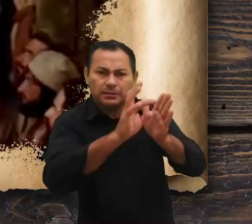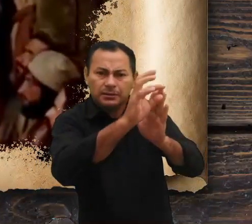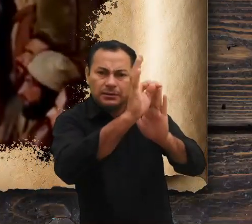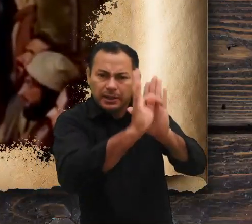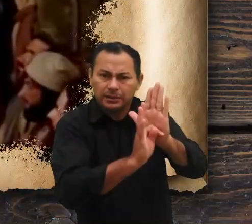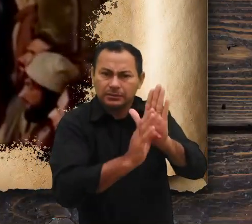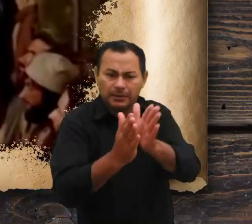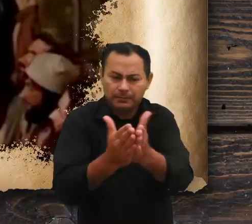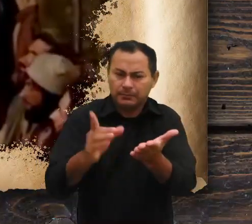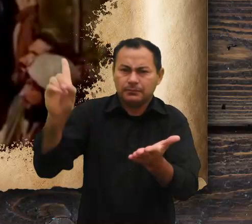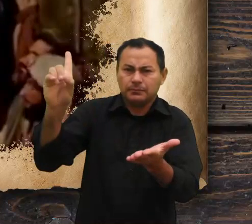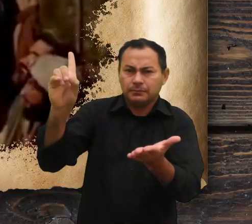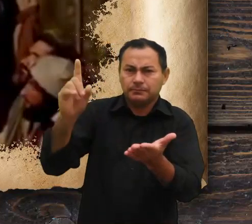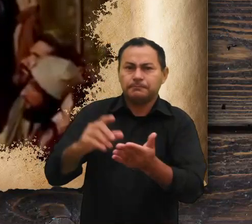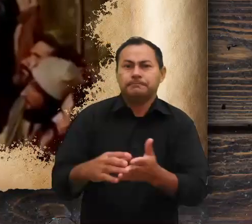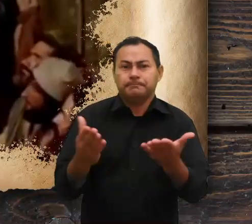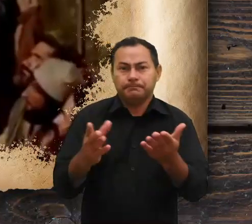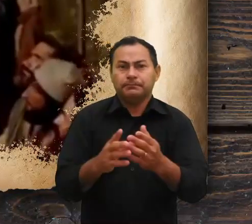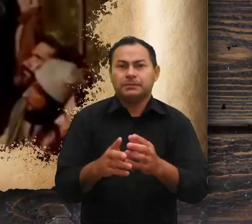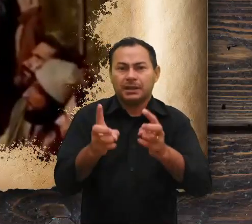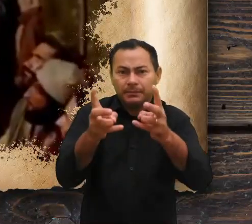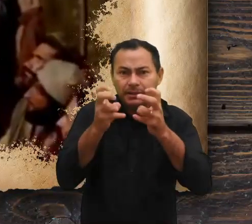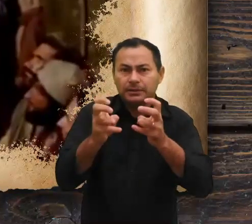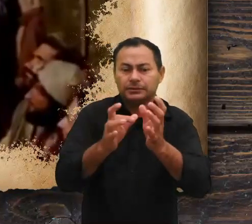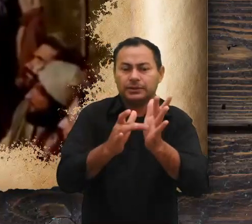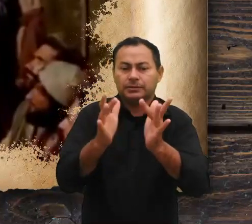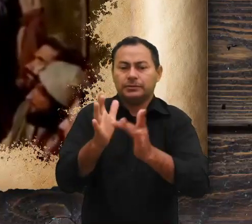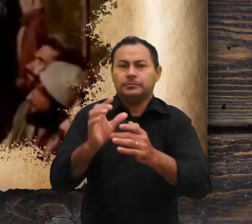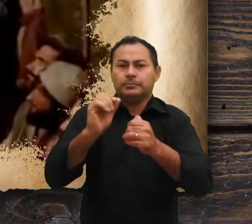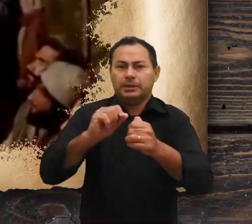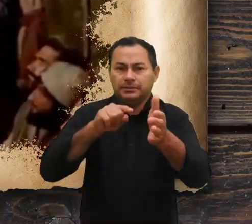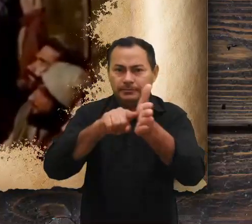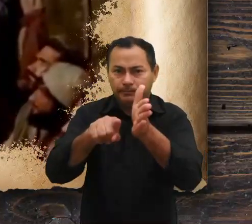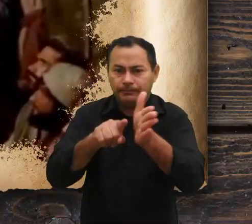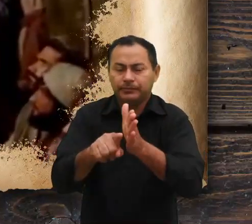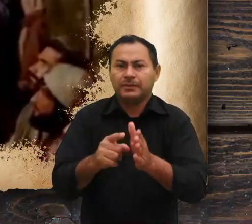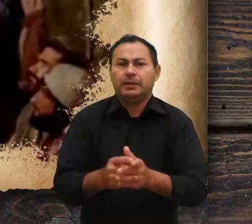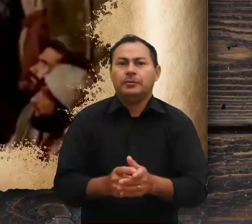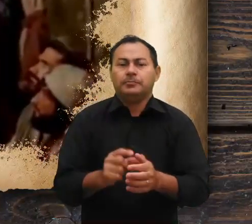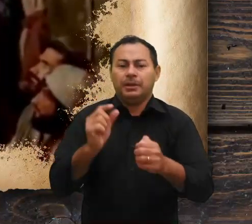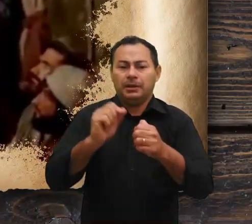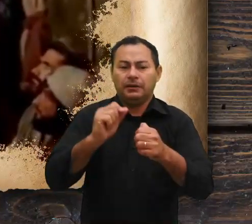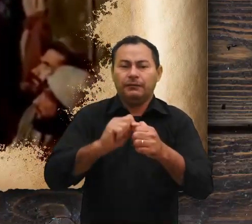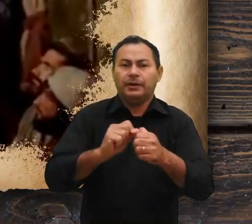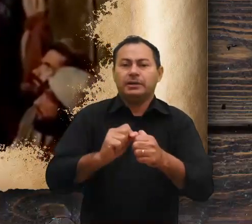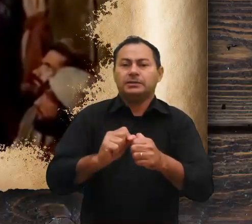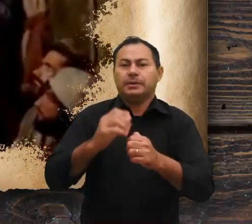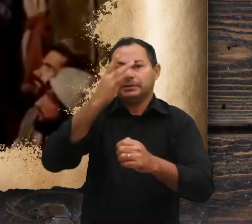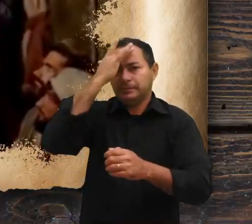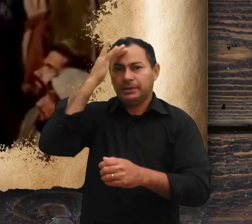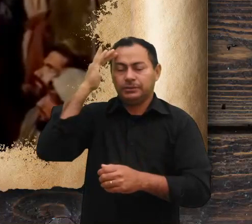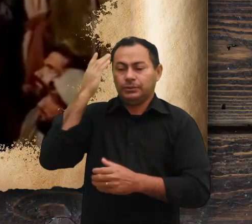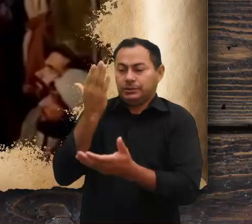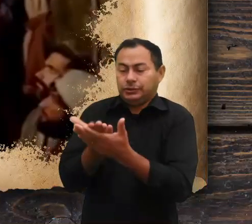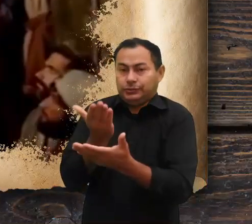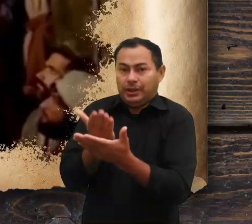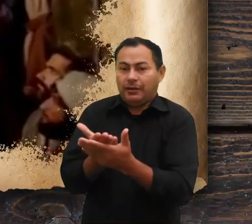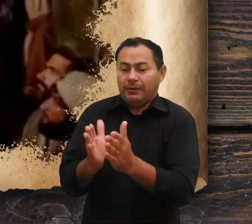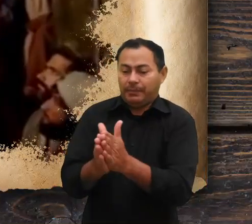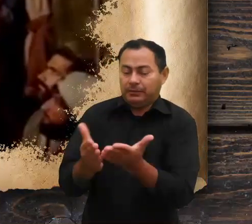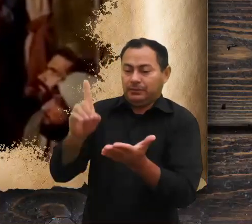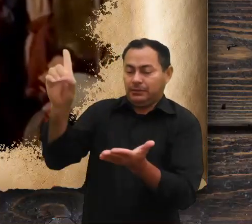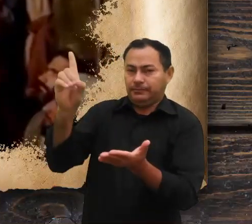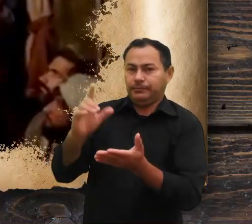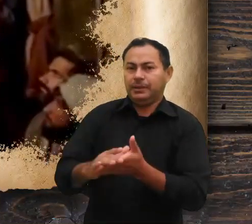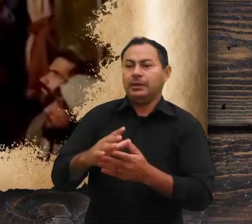Escrituras? Sabe, o interessante é perceber que sempre que Jesus fez esta pergunta, ele a fez para os estudiosos das